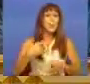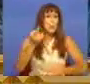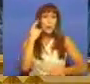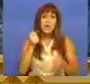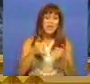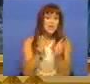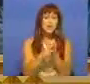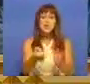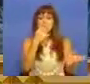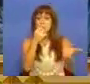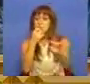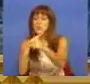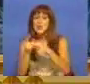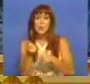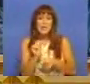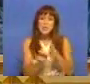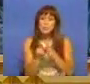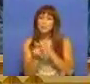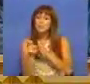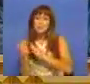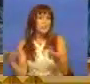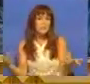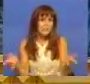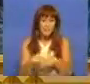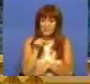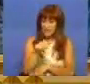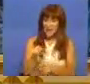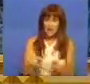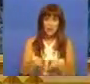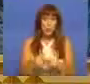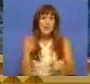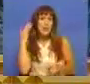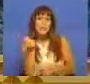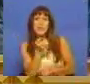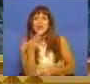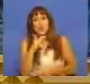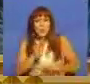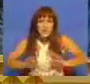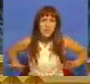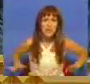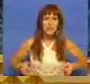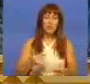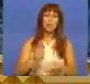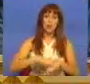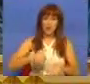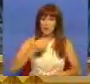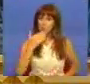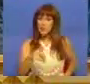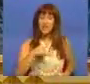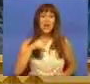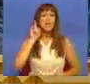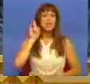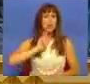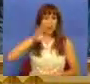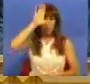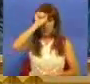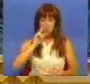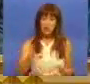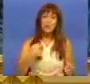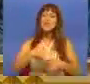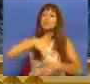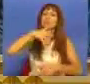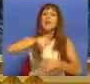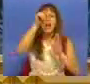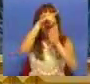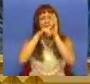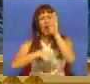conheço todos os medicamentos cujos preços foram aumentados. Conheço um número suficiente. Por isso lhe pedi, e pedi à Sra. Ministra, que fosse